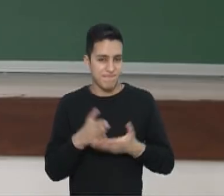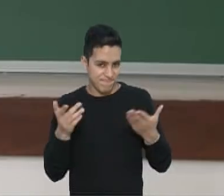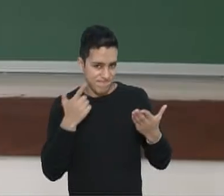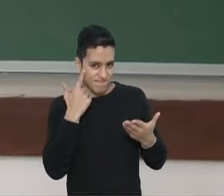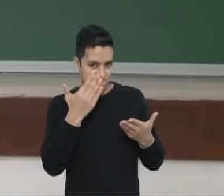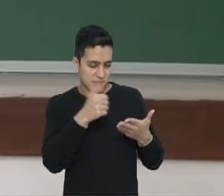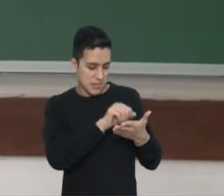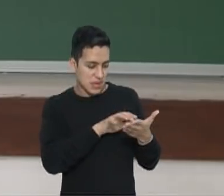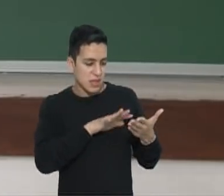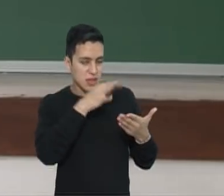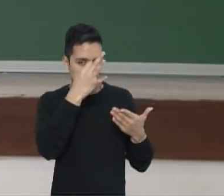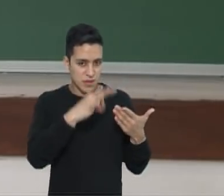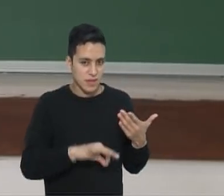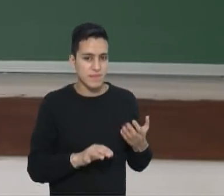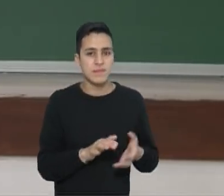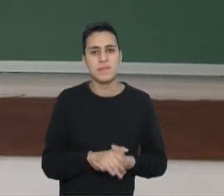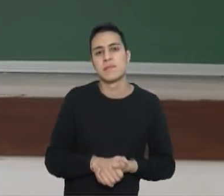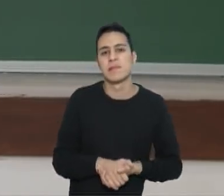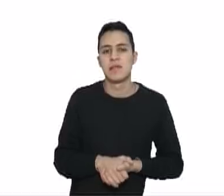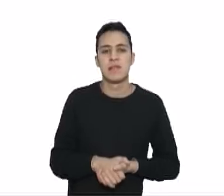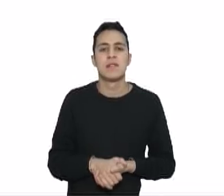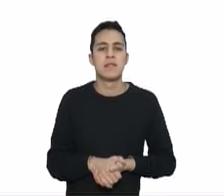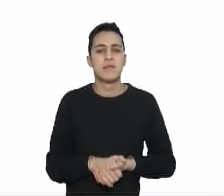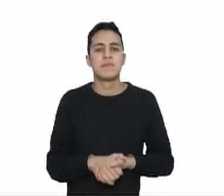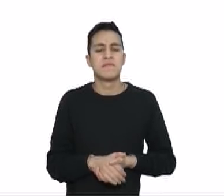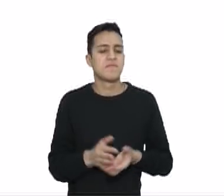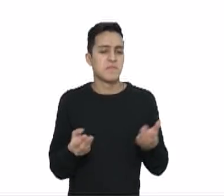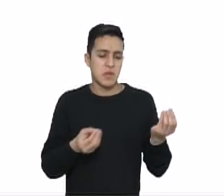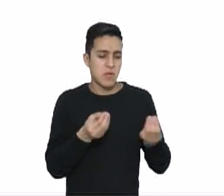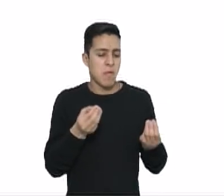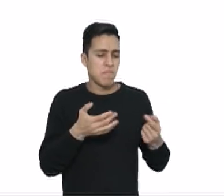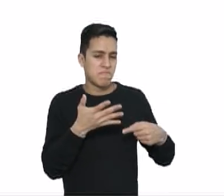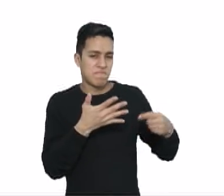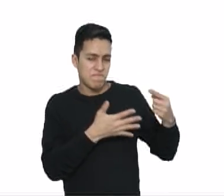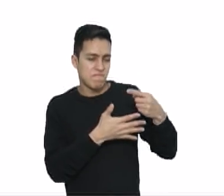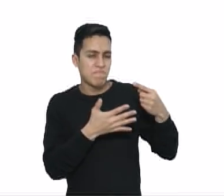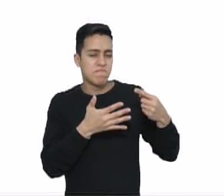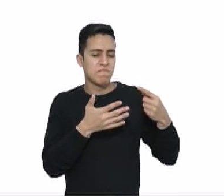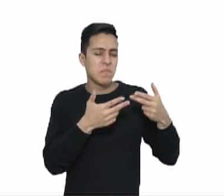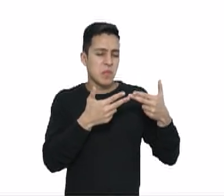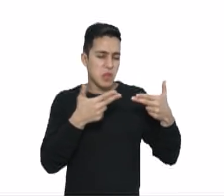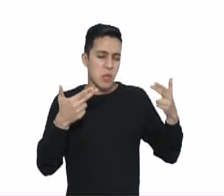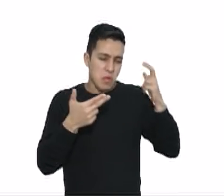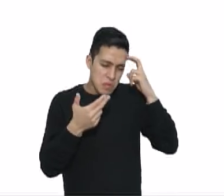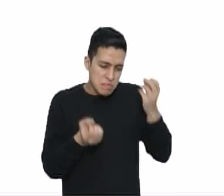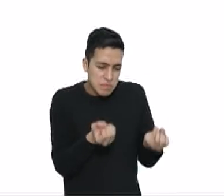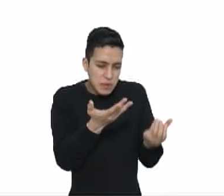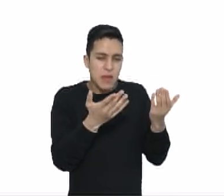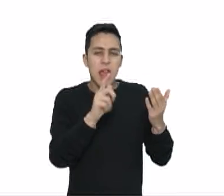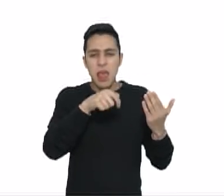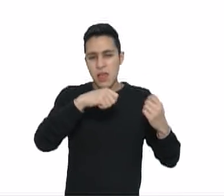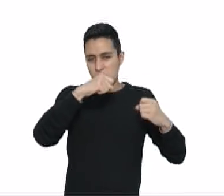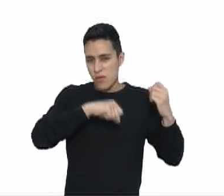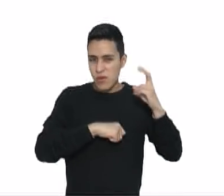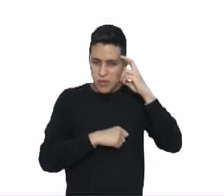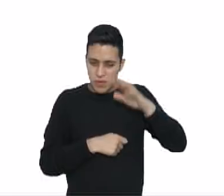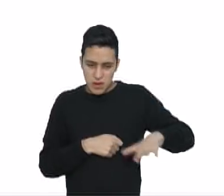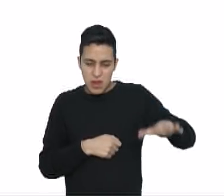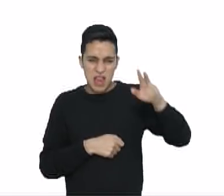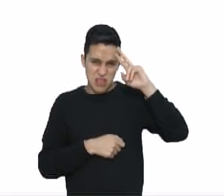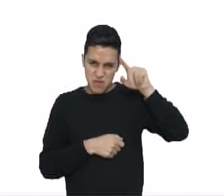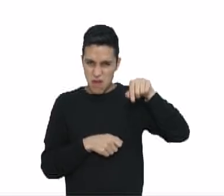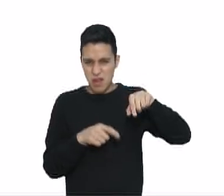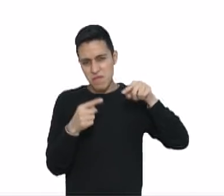Vamos à correção da atividade. O mercado de bens culturais voltado para as massas, nós chamamos de indústria cultural, de maneira geral aqui em